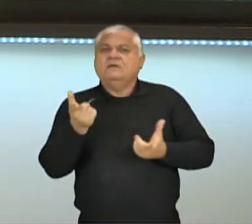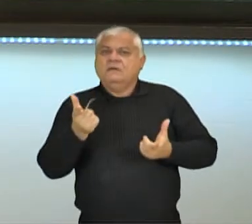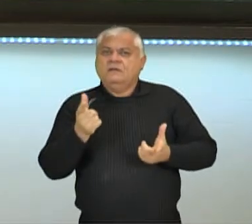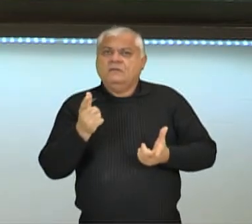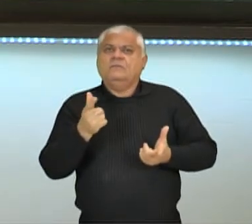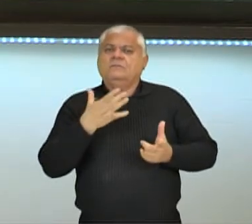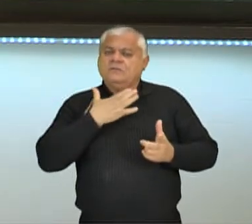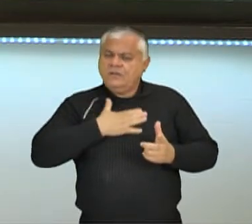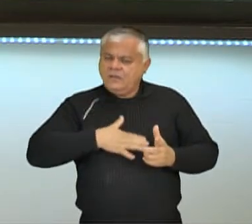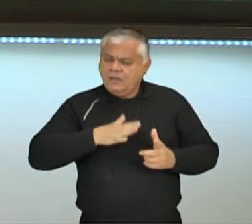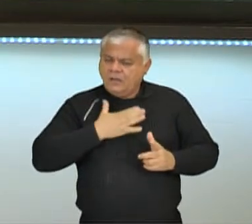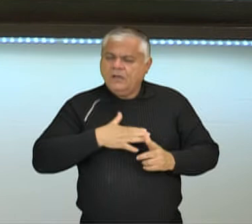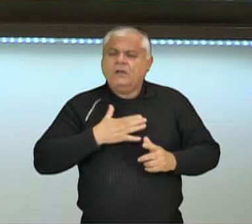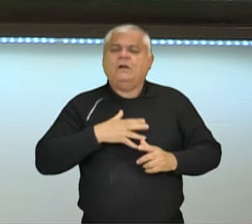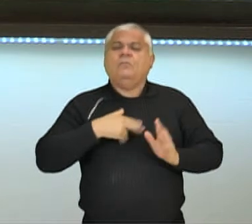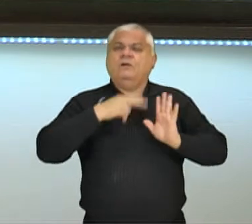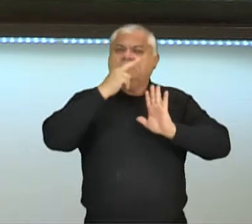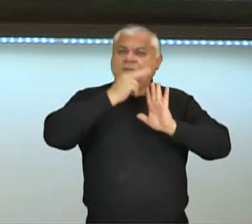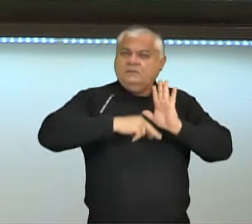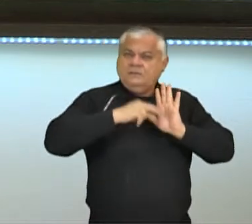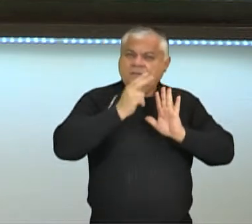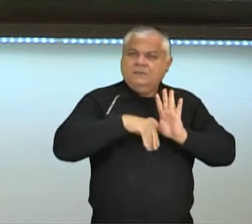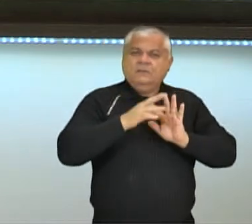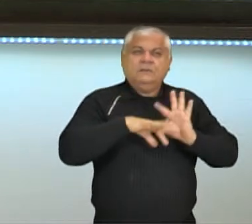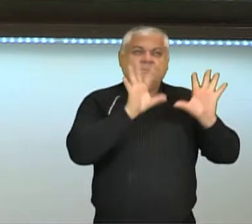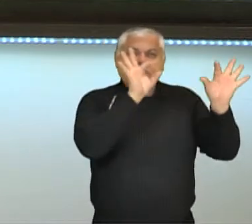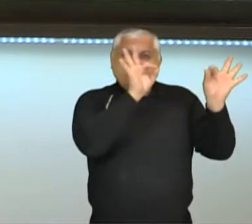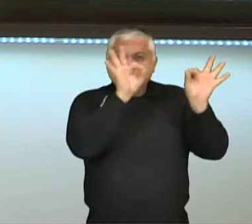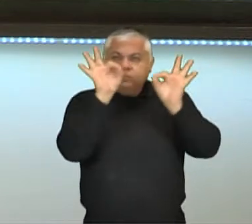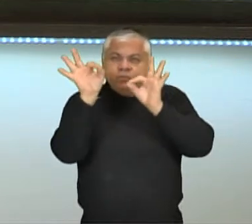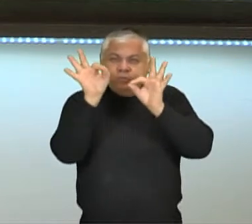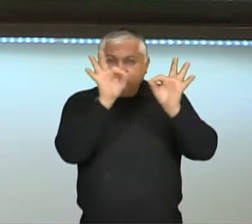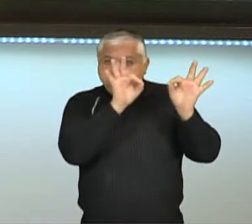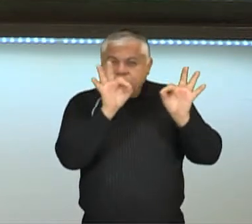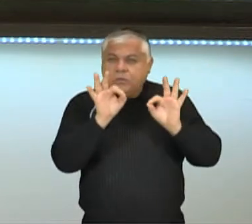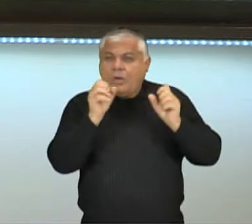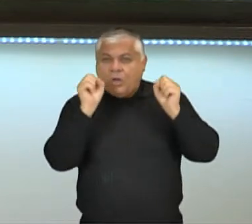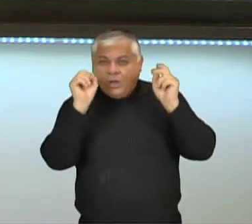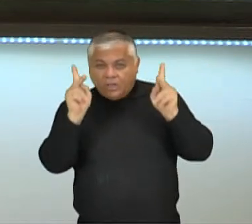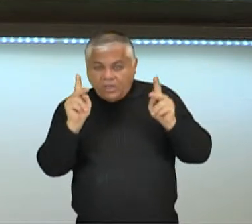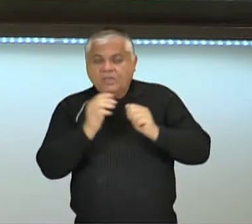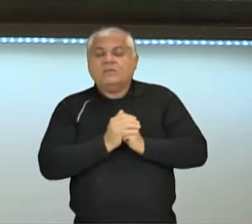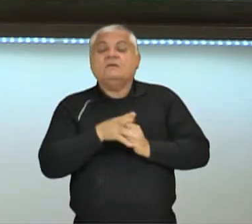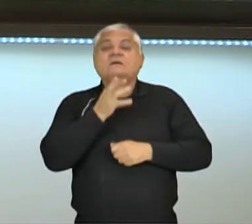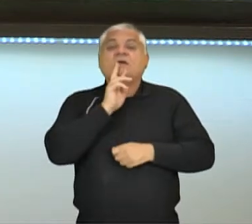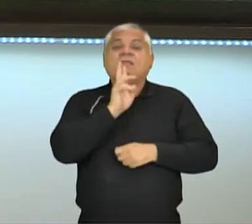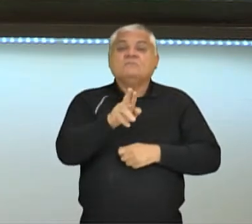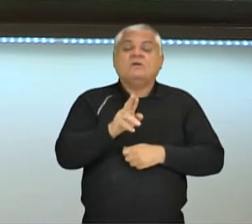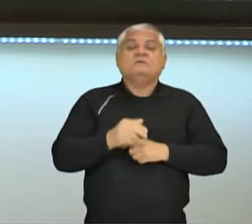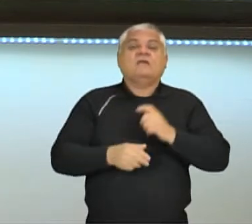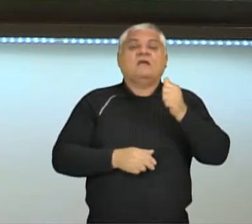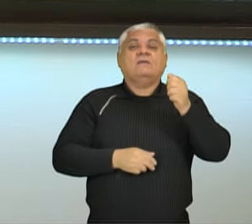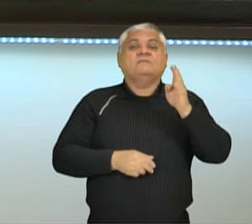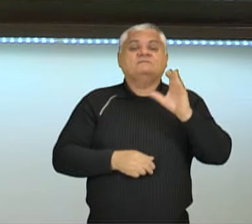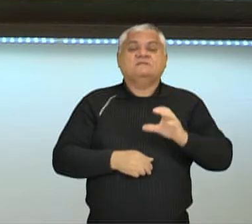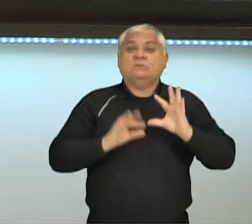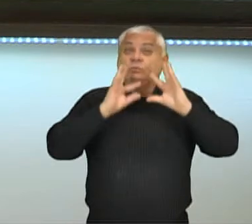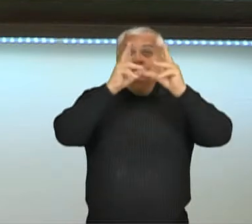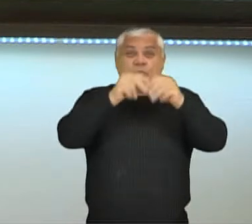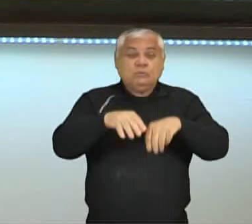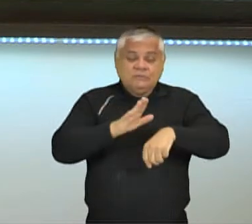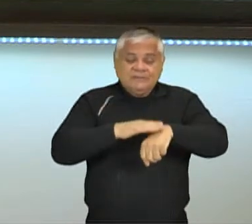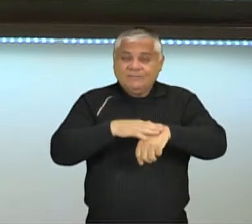logo. Não, leia com calma. Se chegar ao final do tempo, você não tiver conseguido ler tudo, não